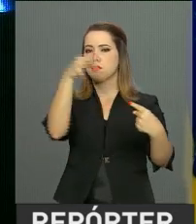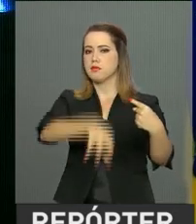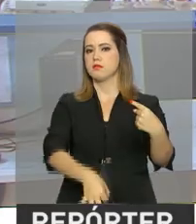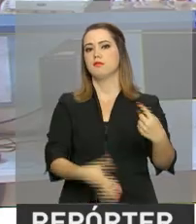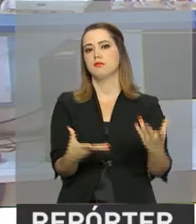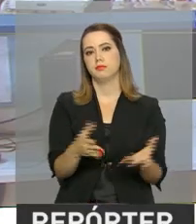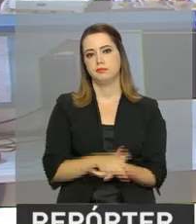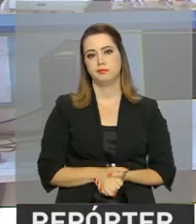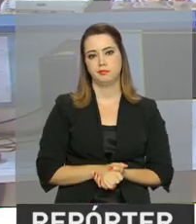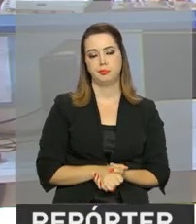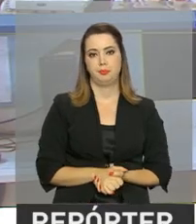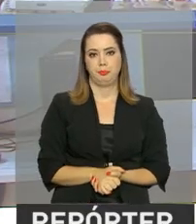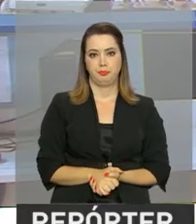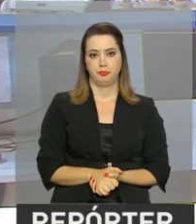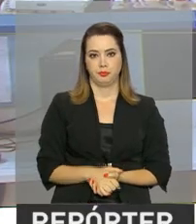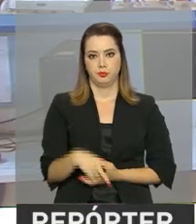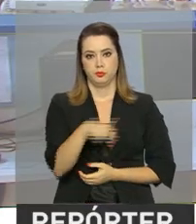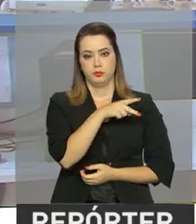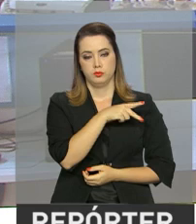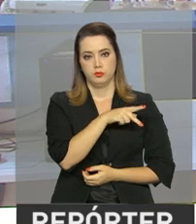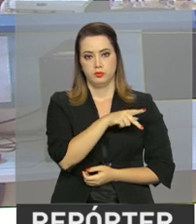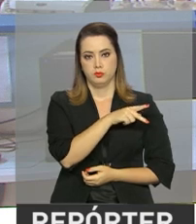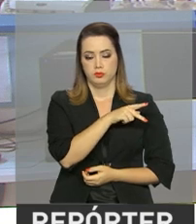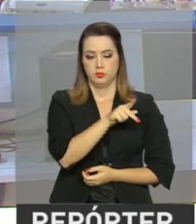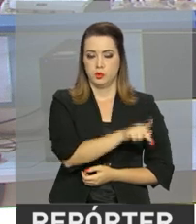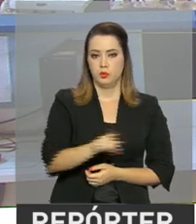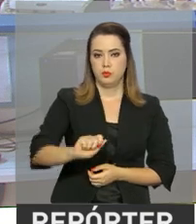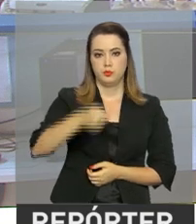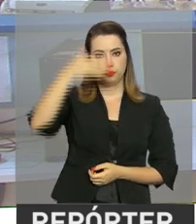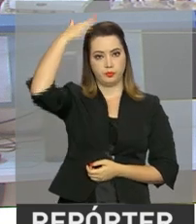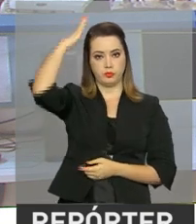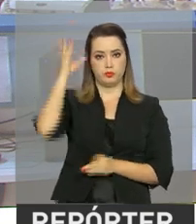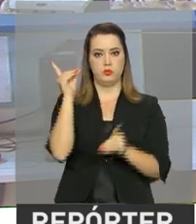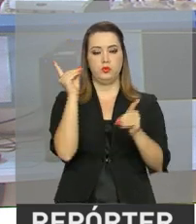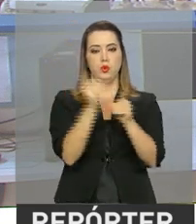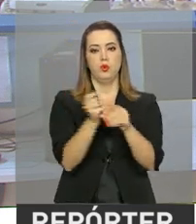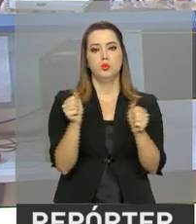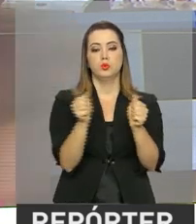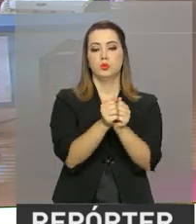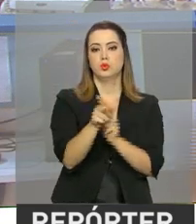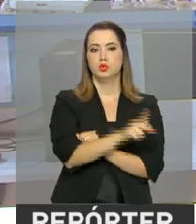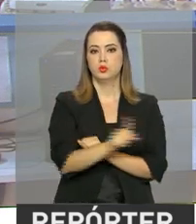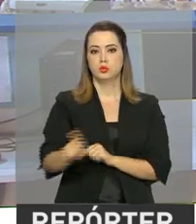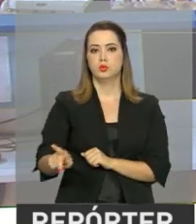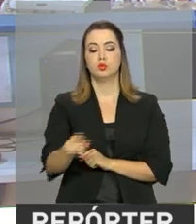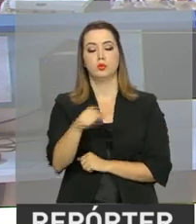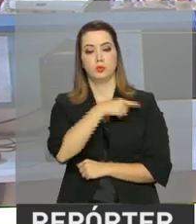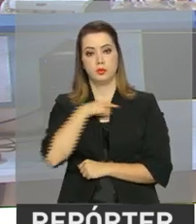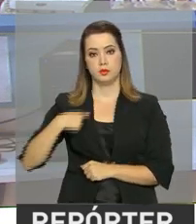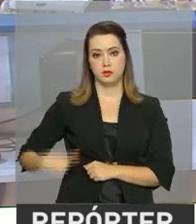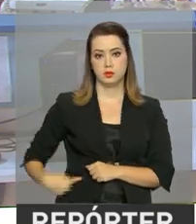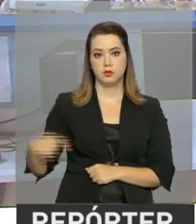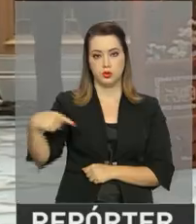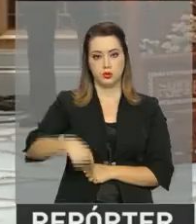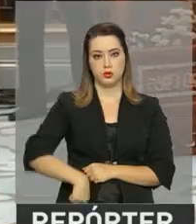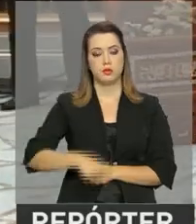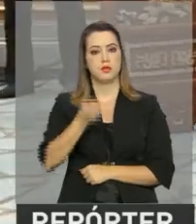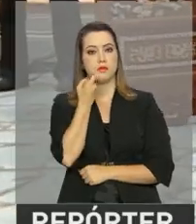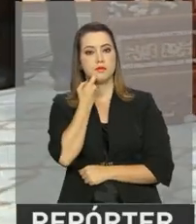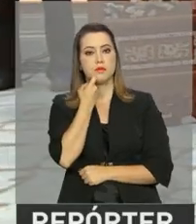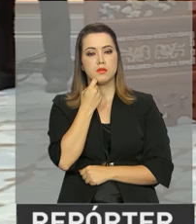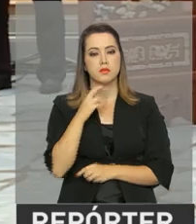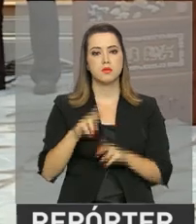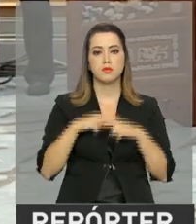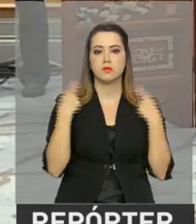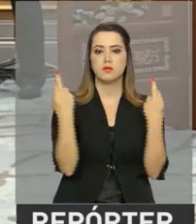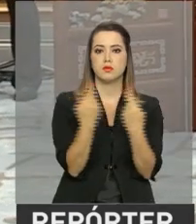precisas. O presidente Michel Temer se encontrou com o presidente da China, Xi Jinping, nesta sexta-feira. Eles se reuniram